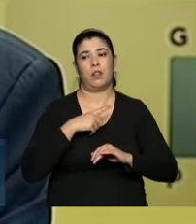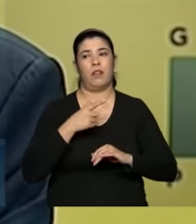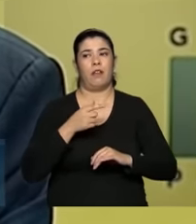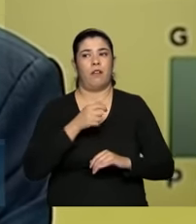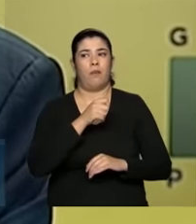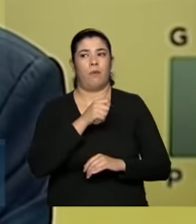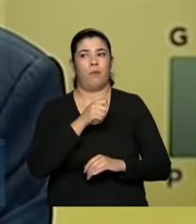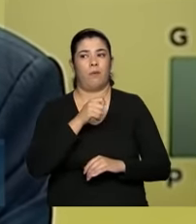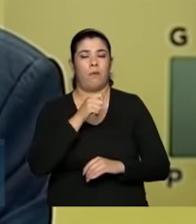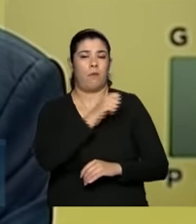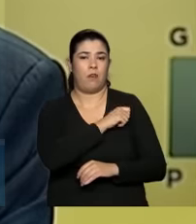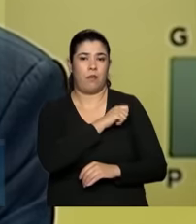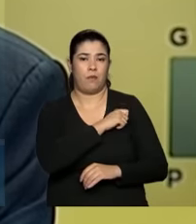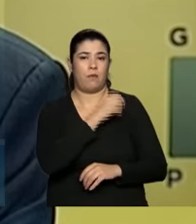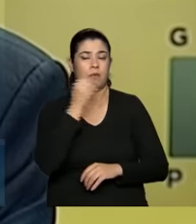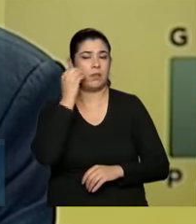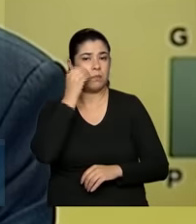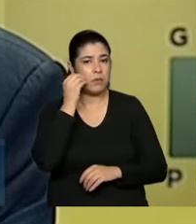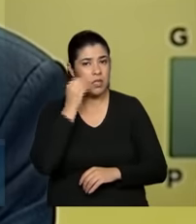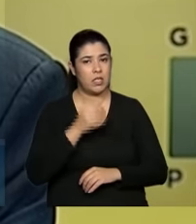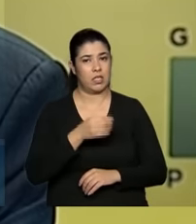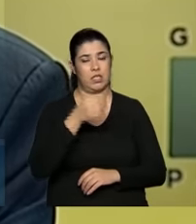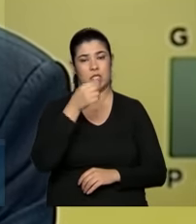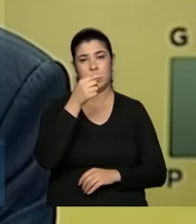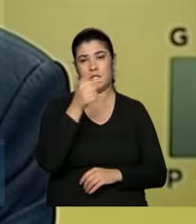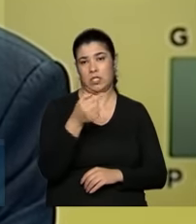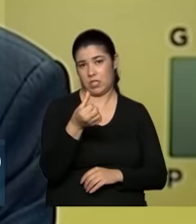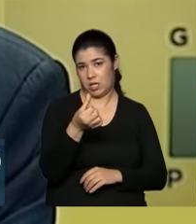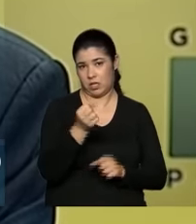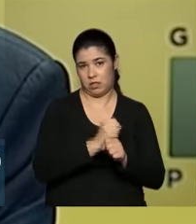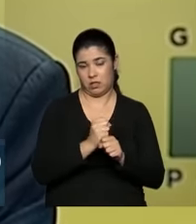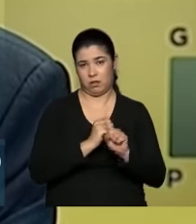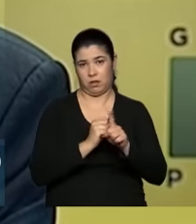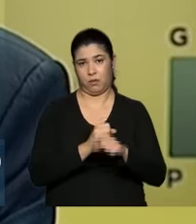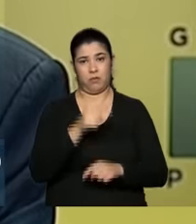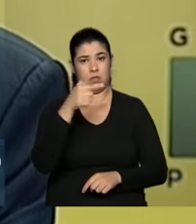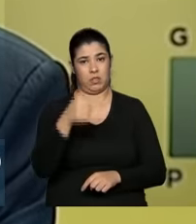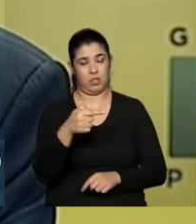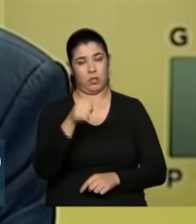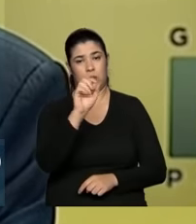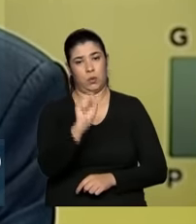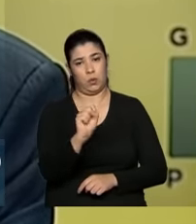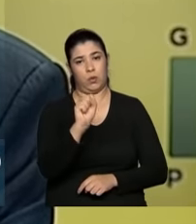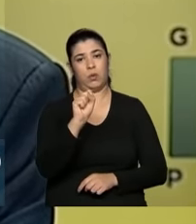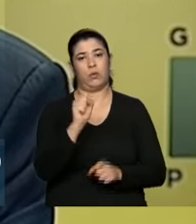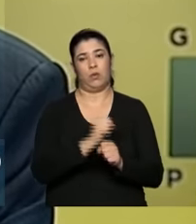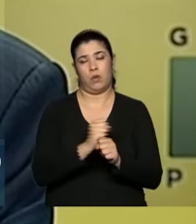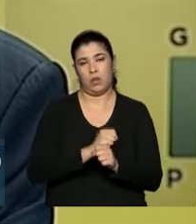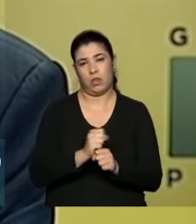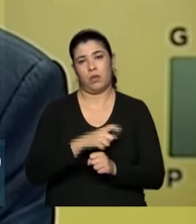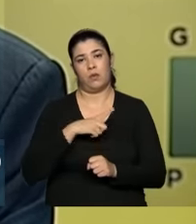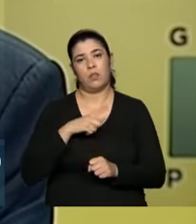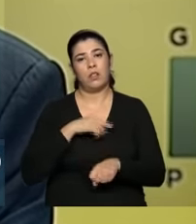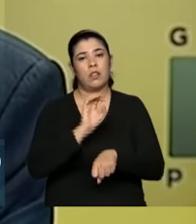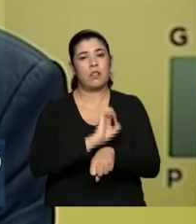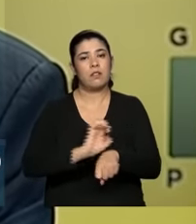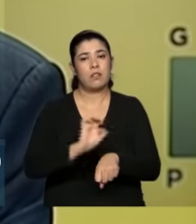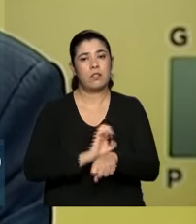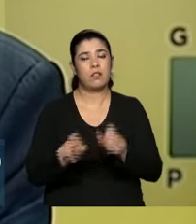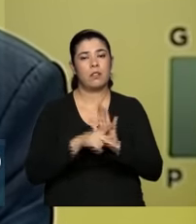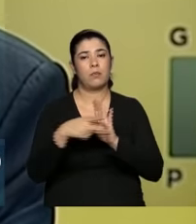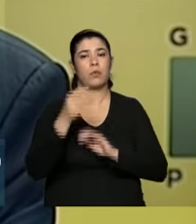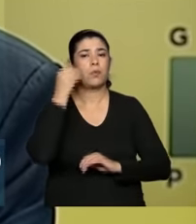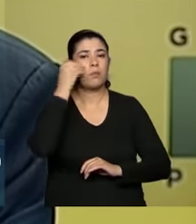anos, mas 7, 8 anos neste lugar, fazendo, depois de formado, residência médica. E a